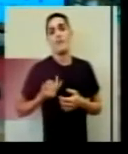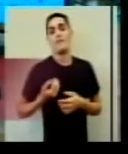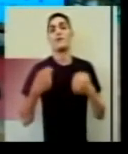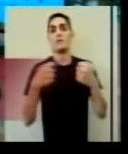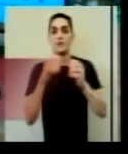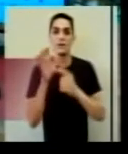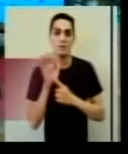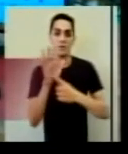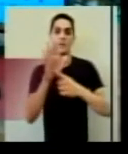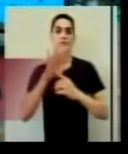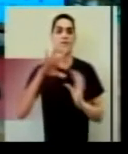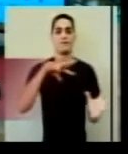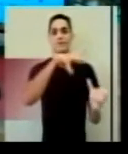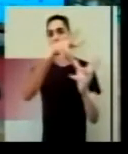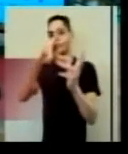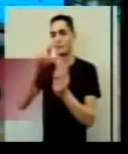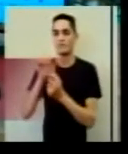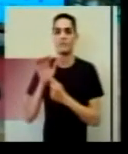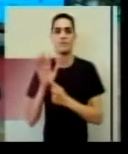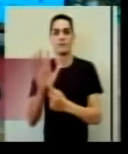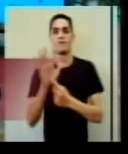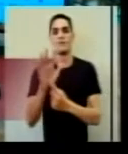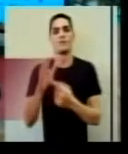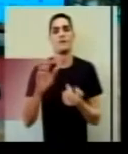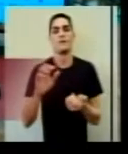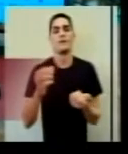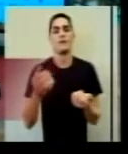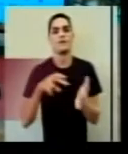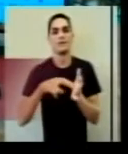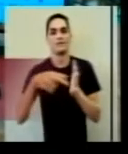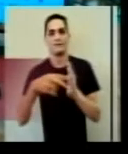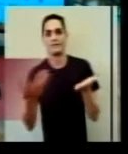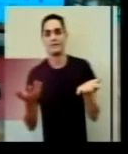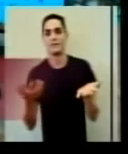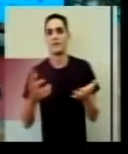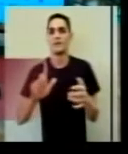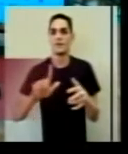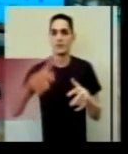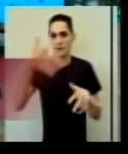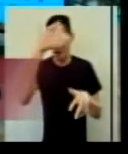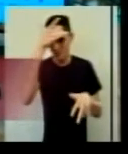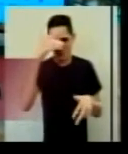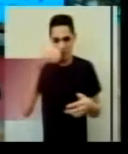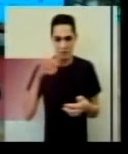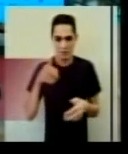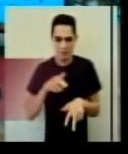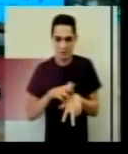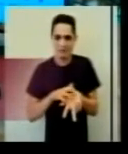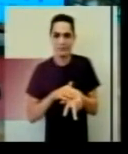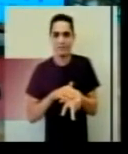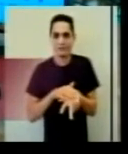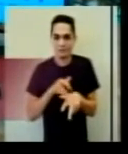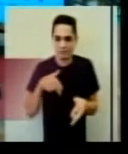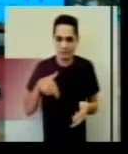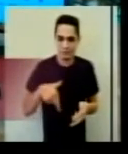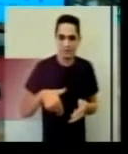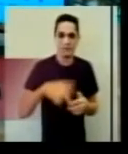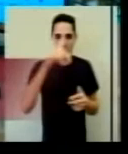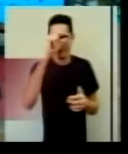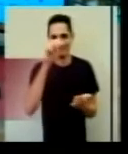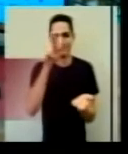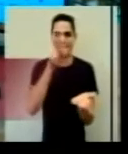na normalidade não. Esse é os números que têm que ser revelados no mundo inteiro. Ou seja, depois